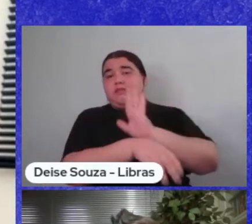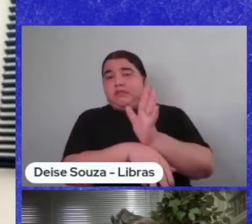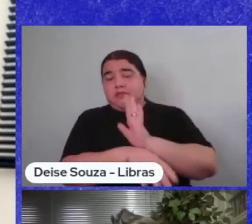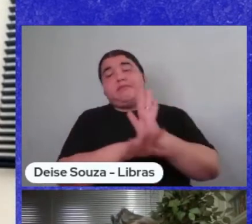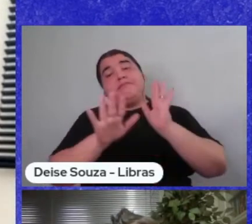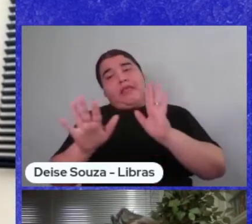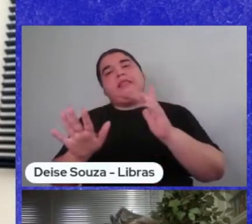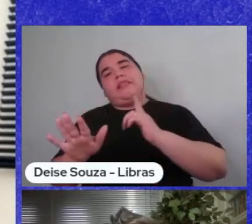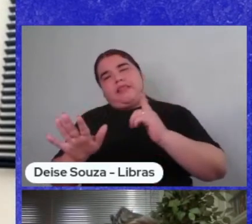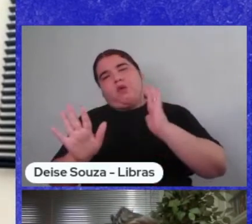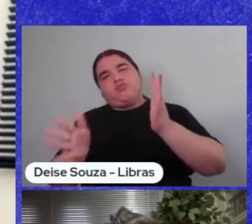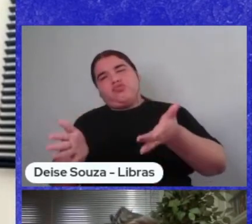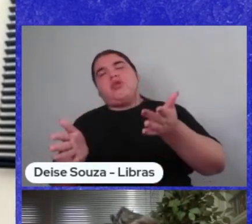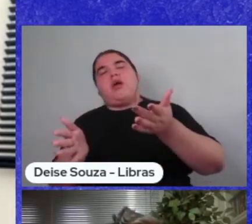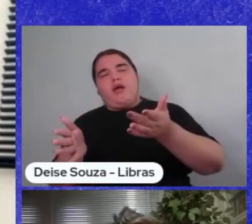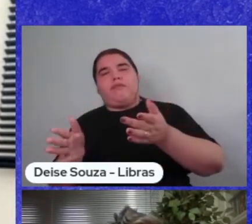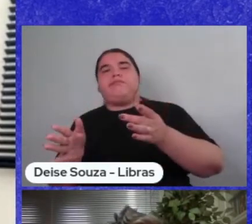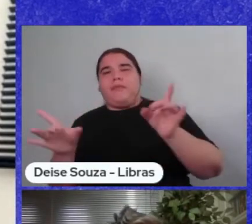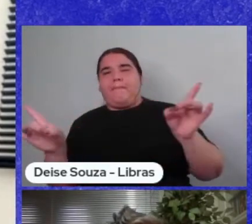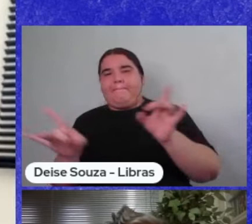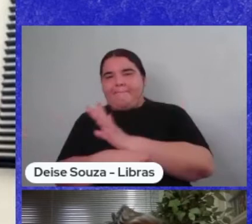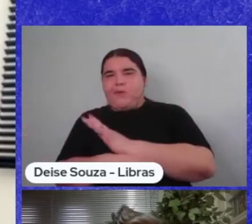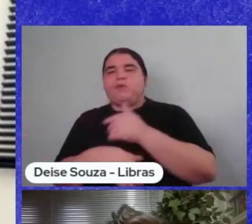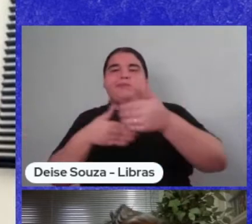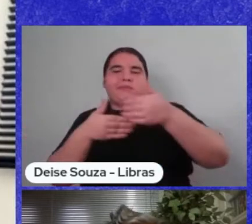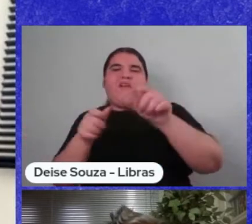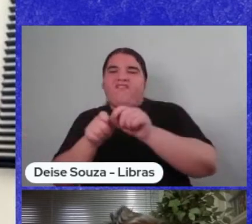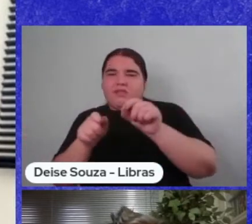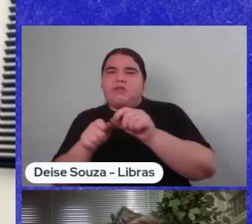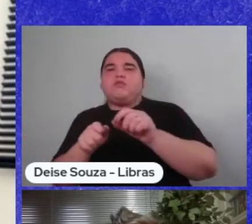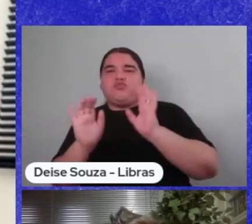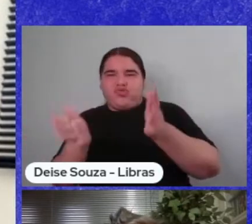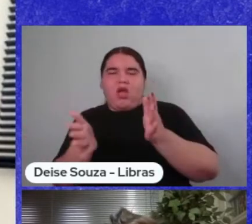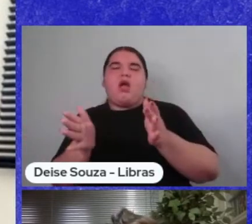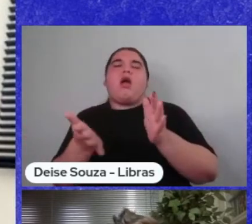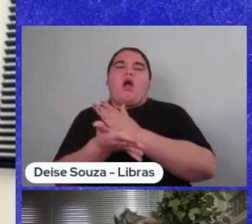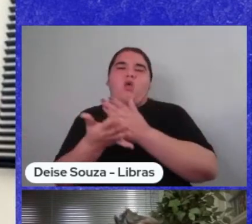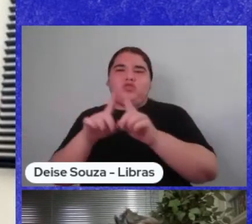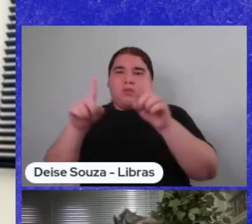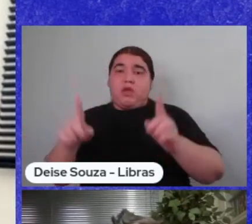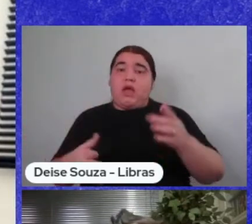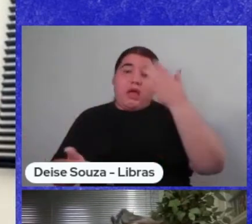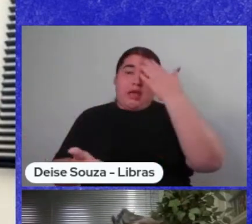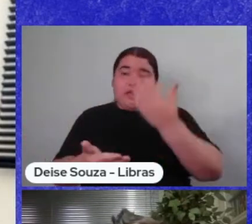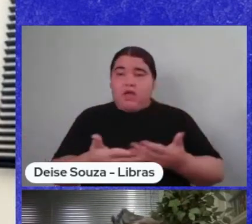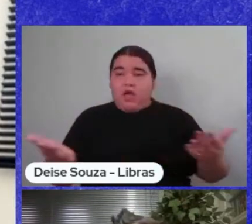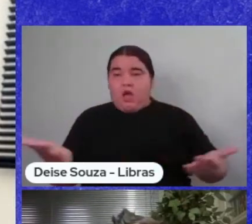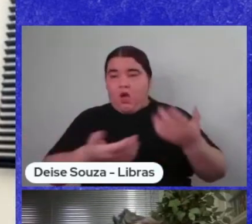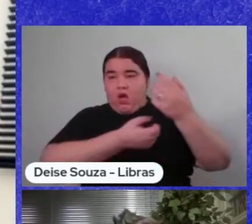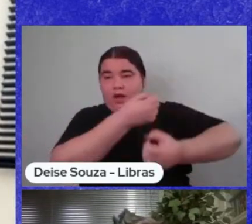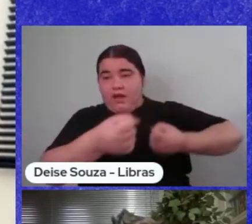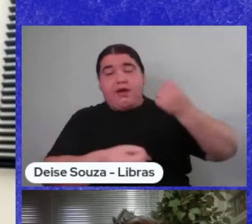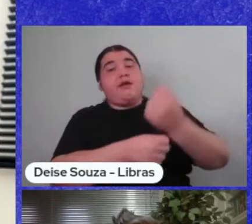estão engatados aí, graças a Deus, estão encaminhados, e eu acho que esse ano vai ser um ano, assim,